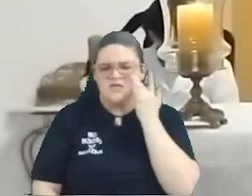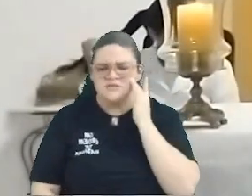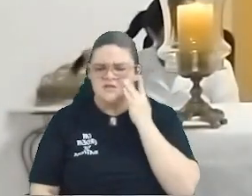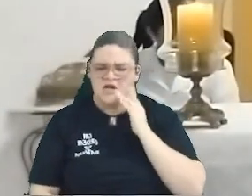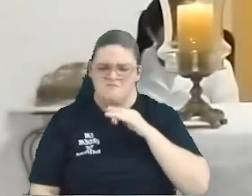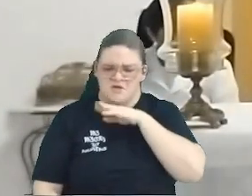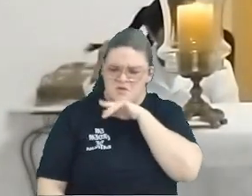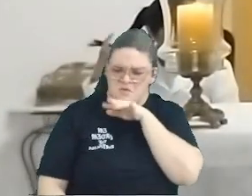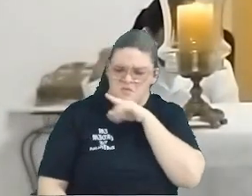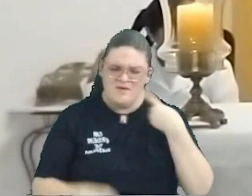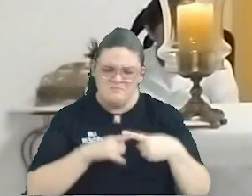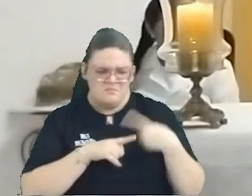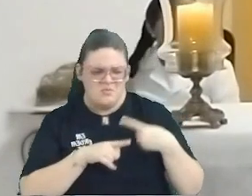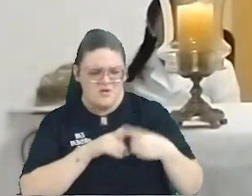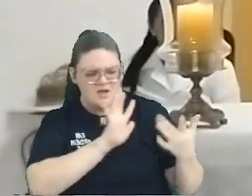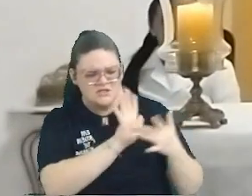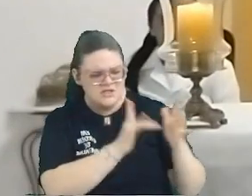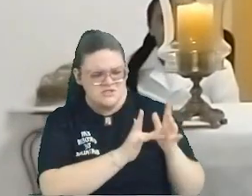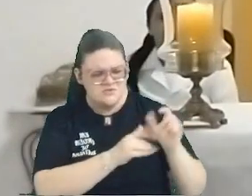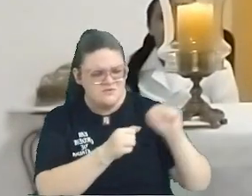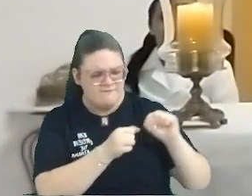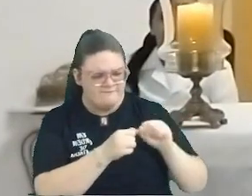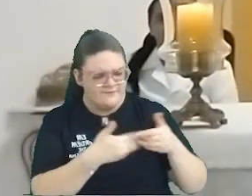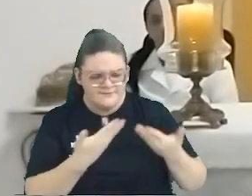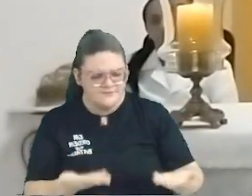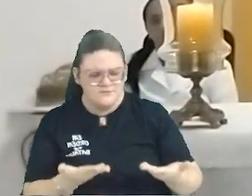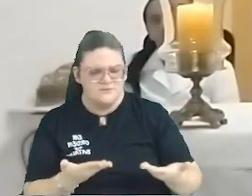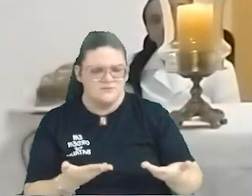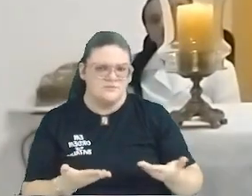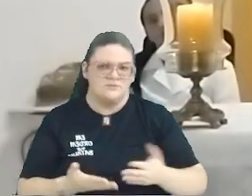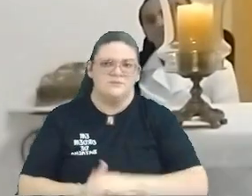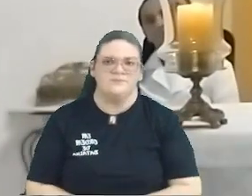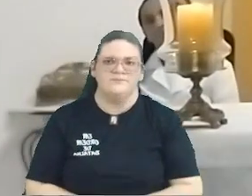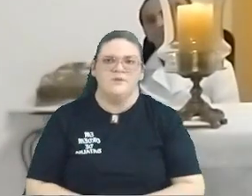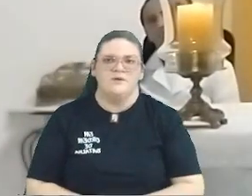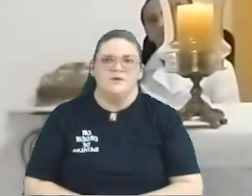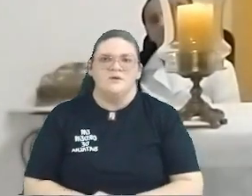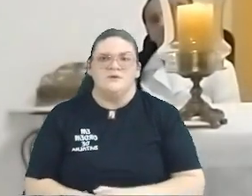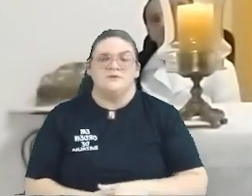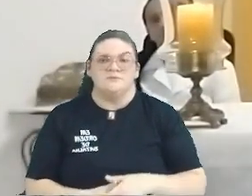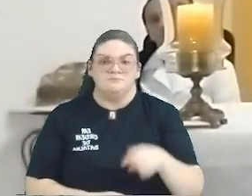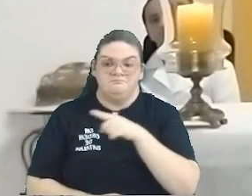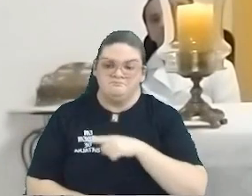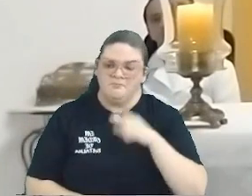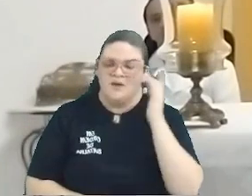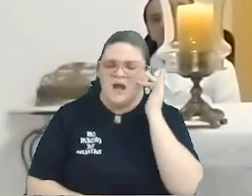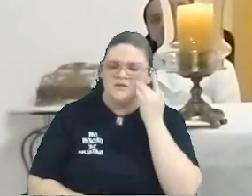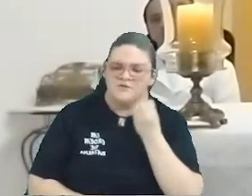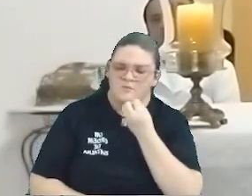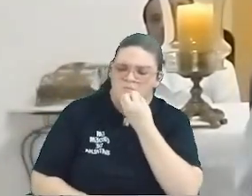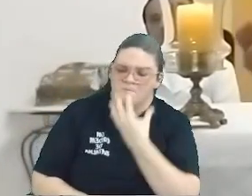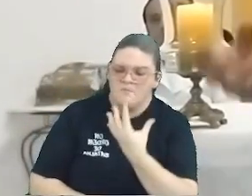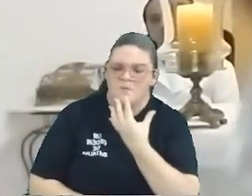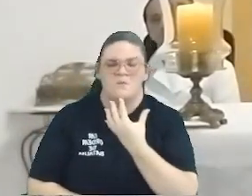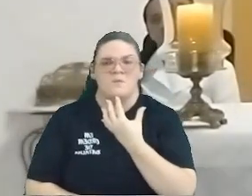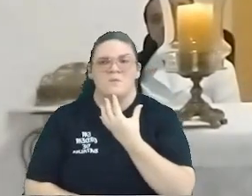expulsando todos eles daquele lugar. Eles achavam bom o comércio, acharam